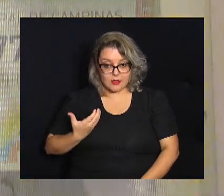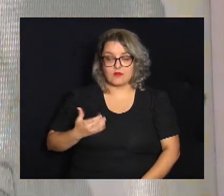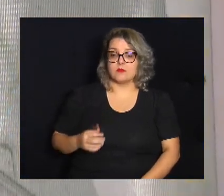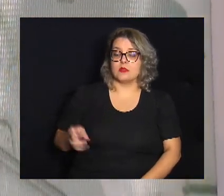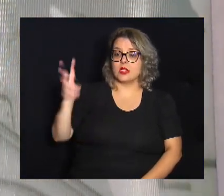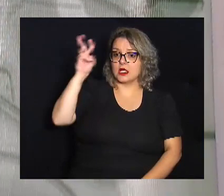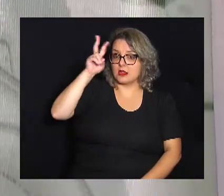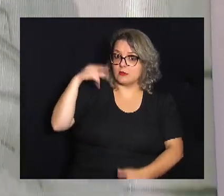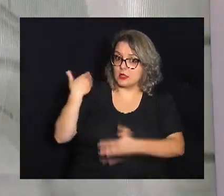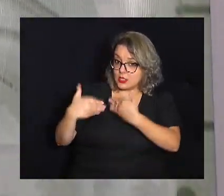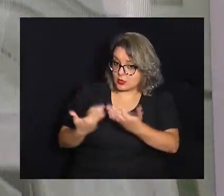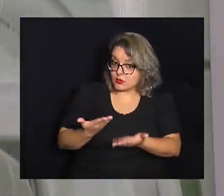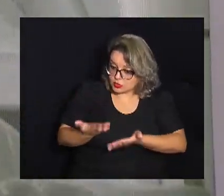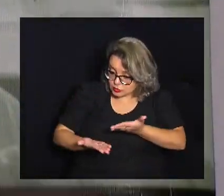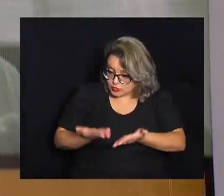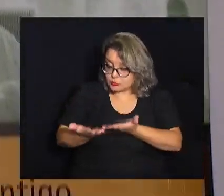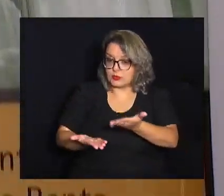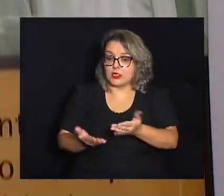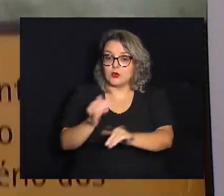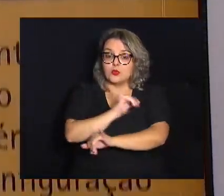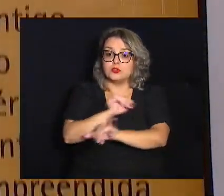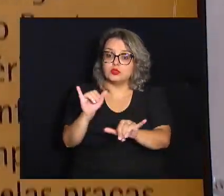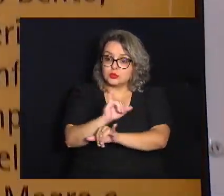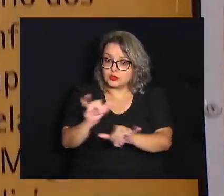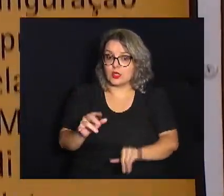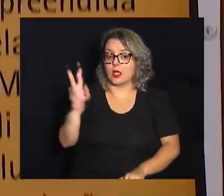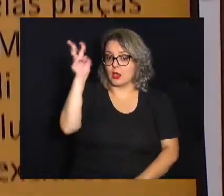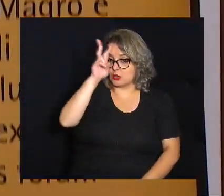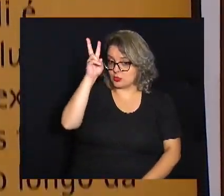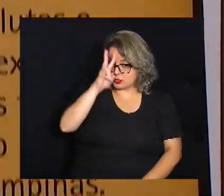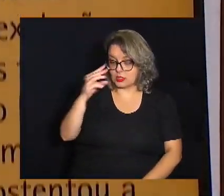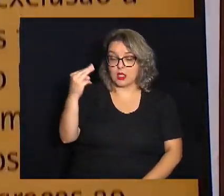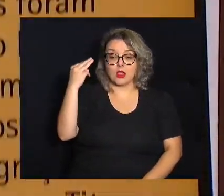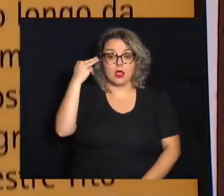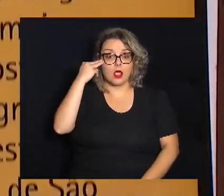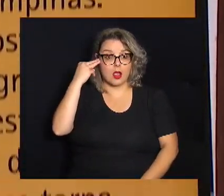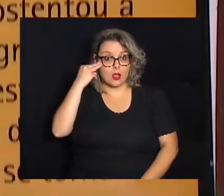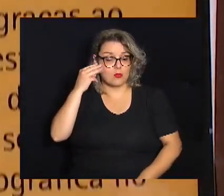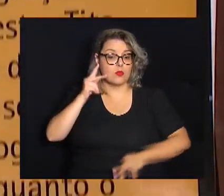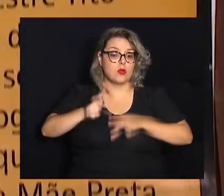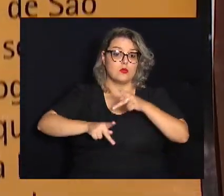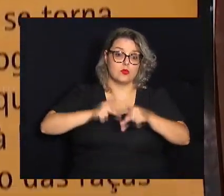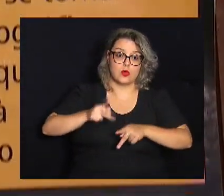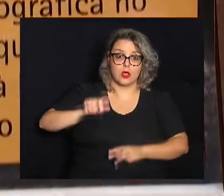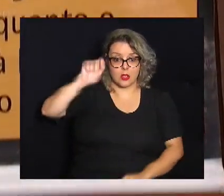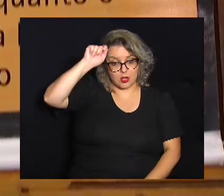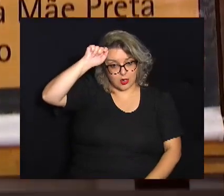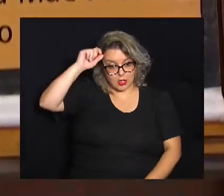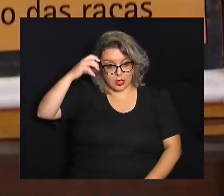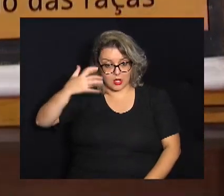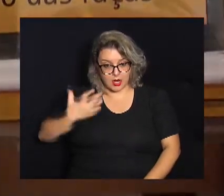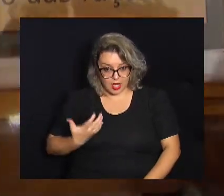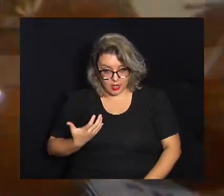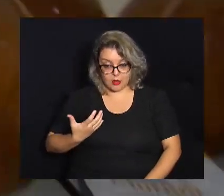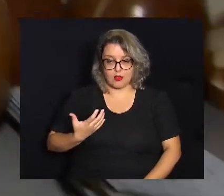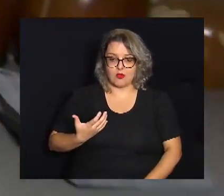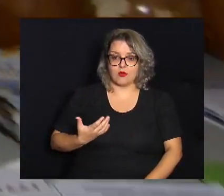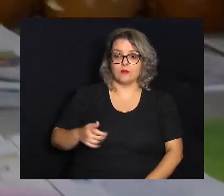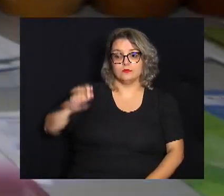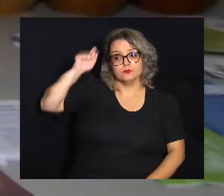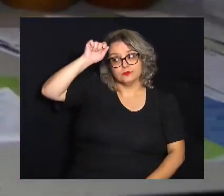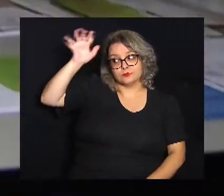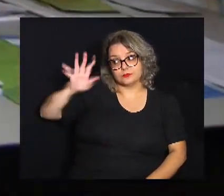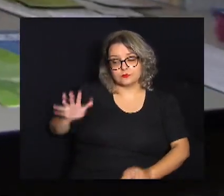resgatar, preservar e divulgar a história e a memória da população afrodescendente, que contribuiu para